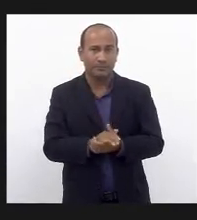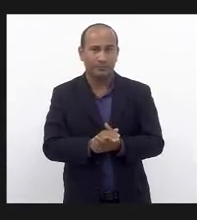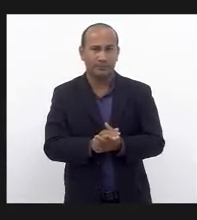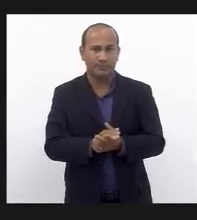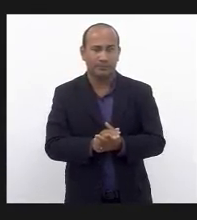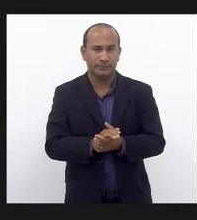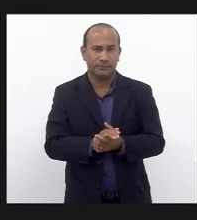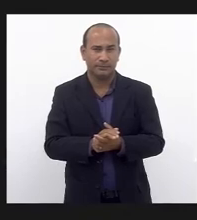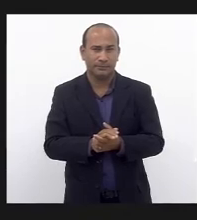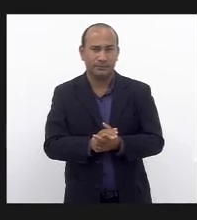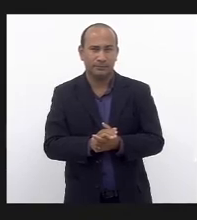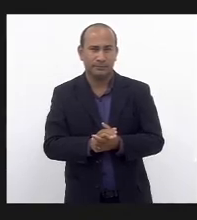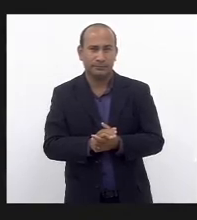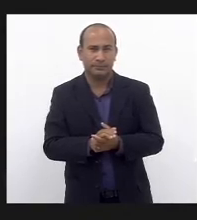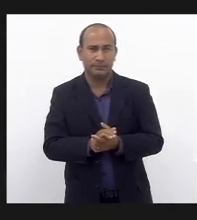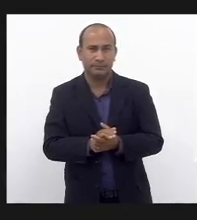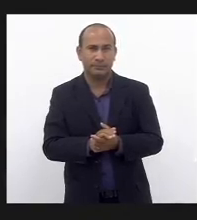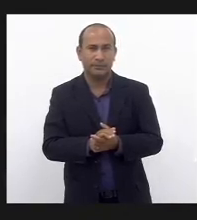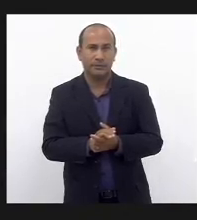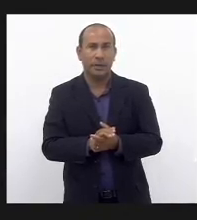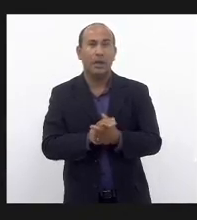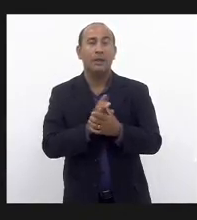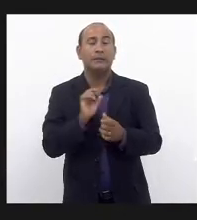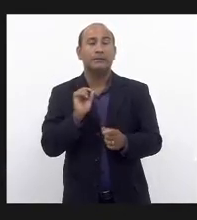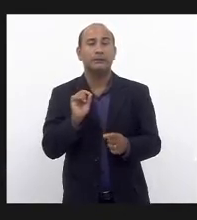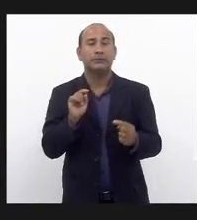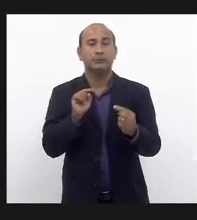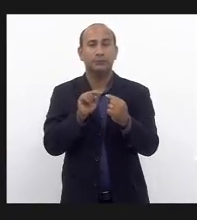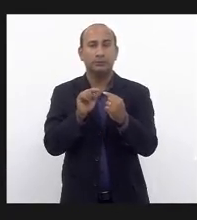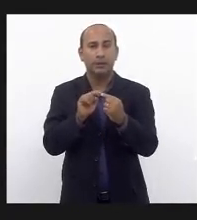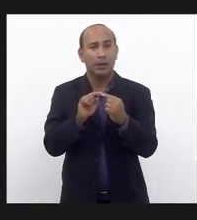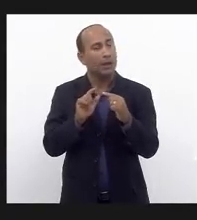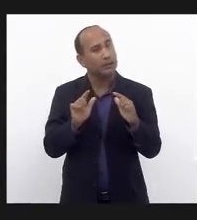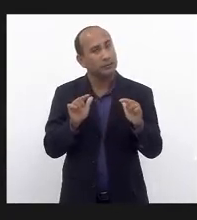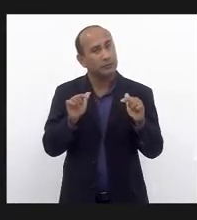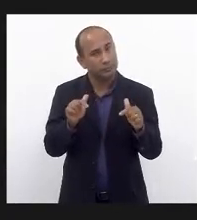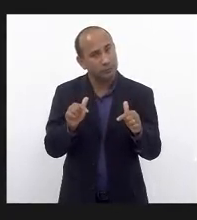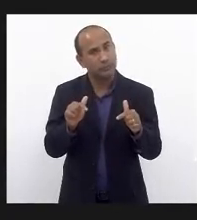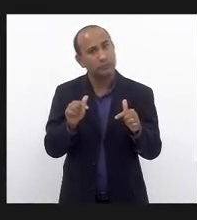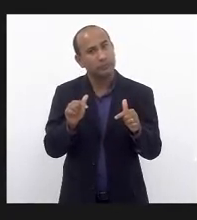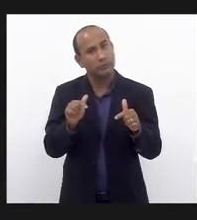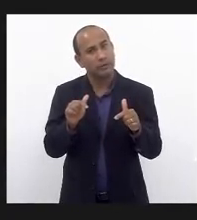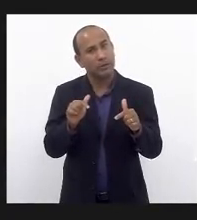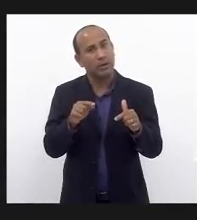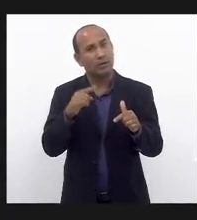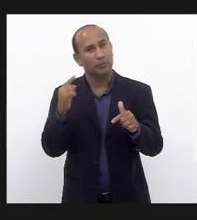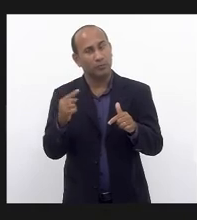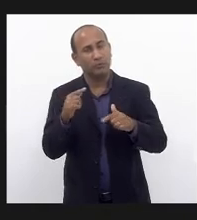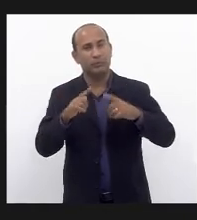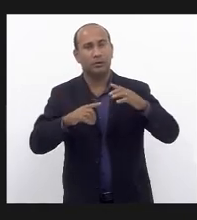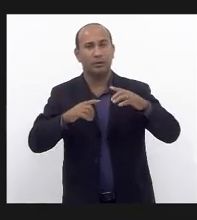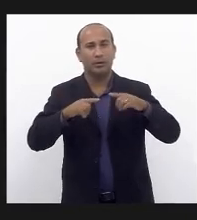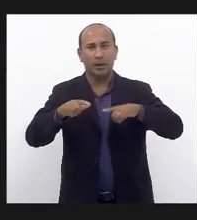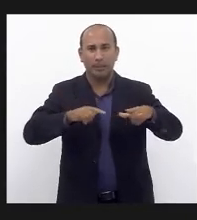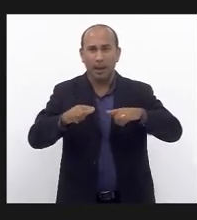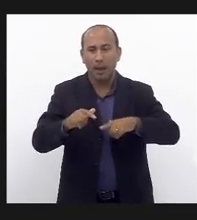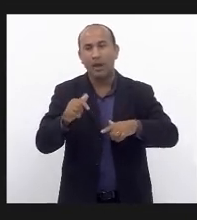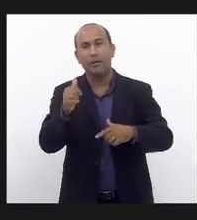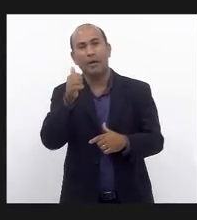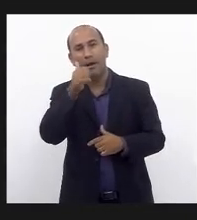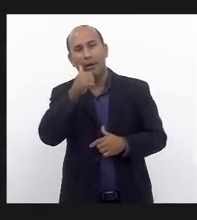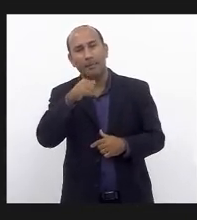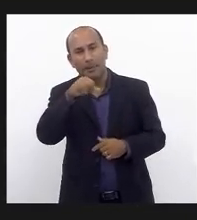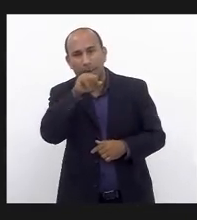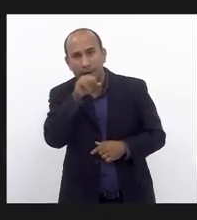e conciliar, não é, esse exercício com as nossas funções de mãe,